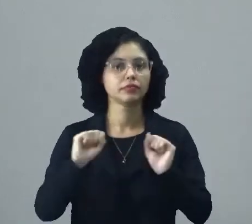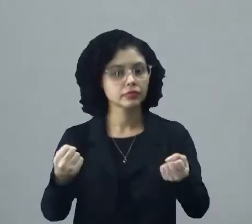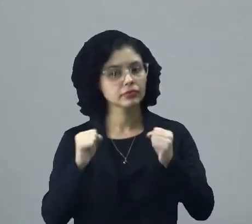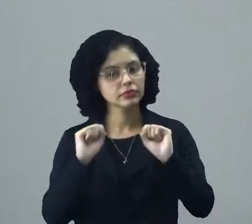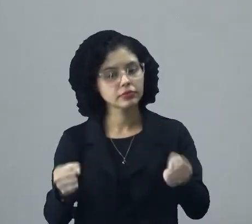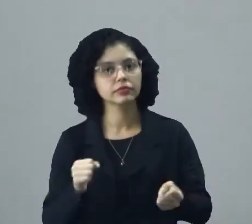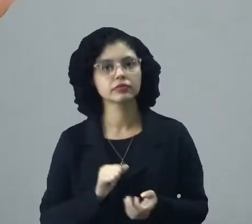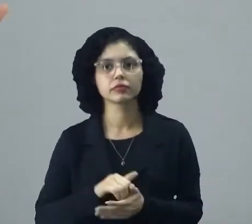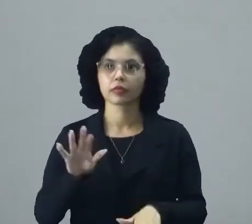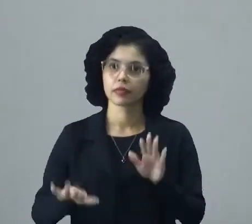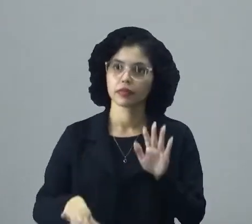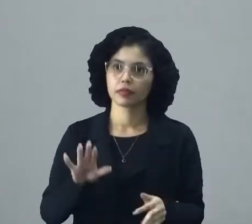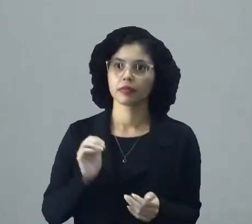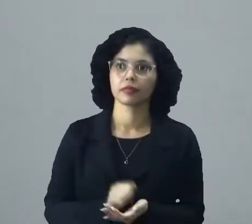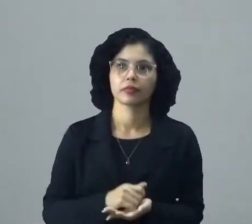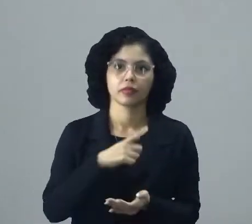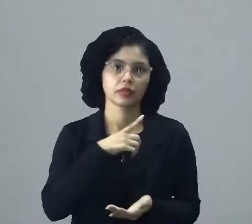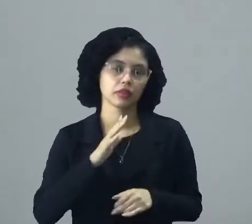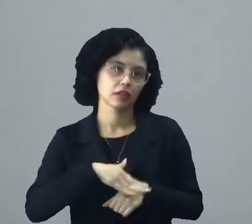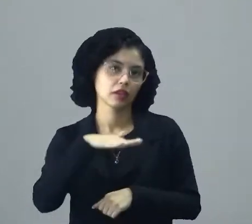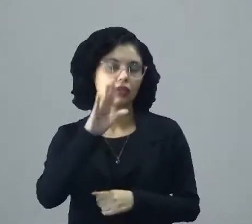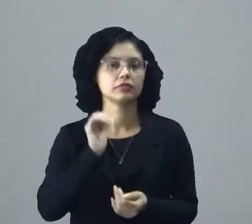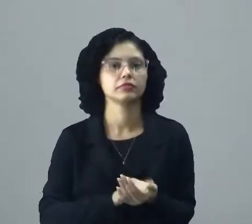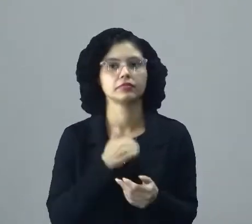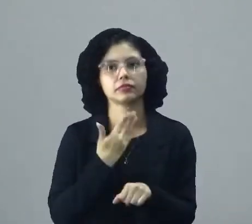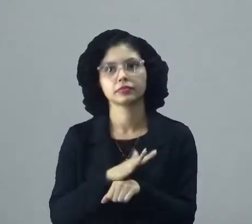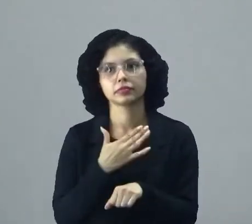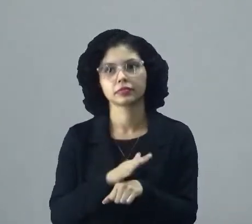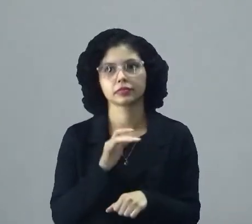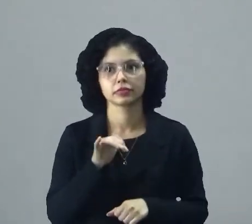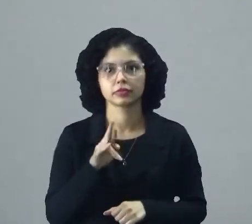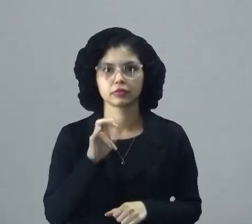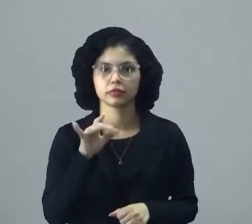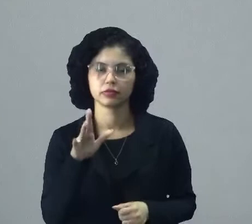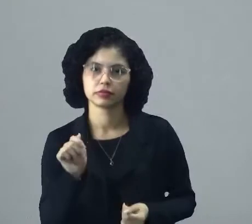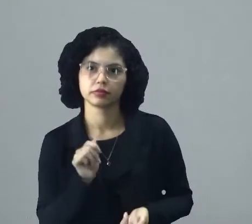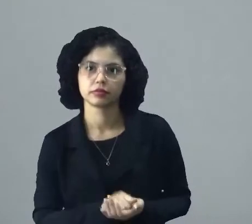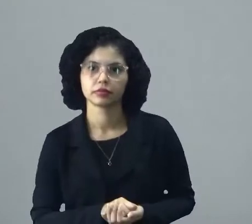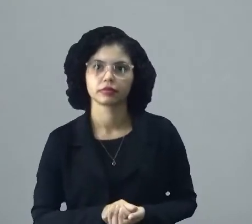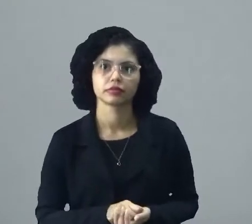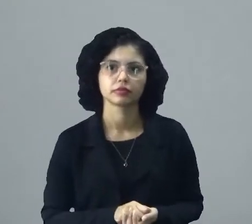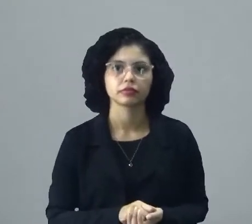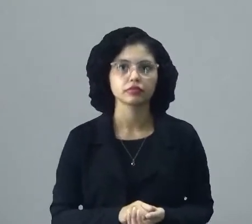um exemplo, às vezes no ar livre tem muita prática de ginástica. Ai, professor,